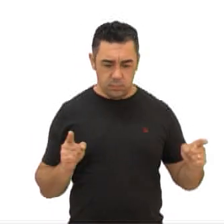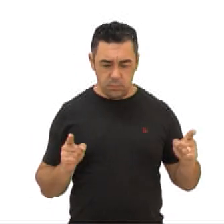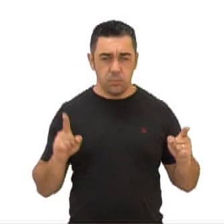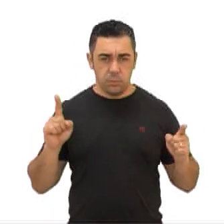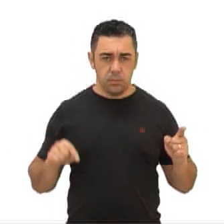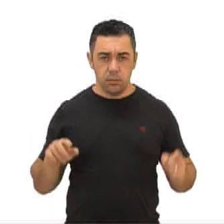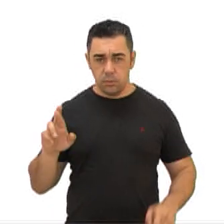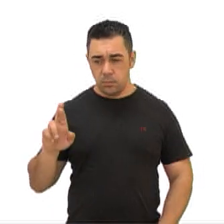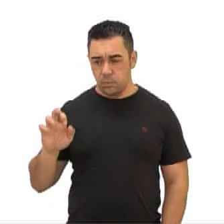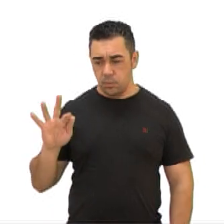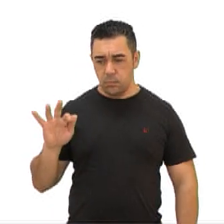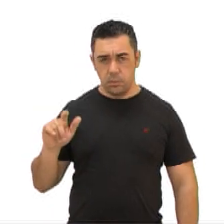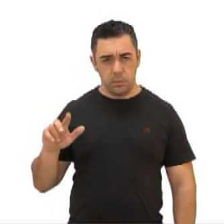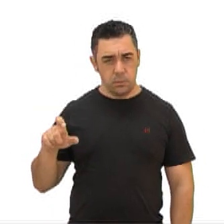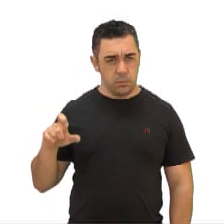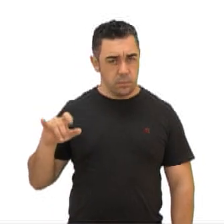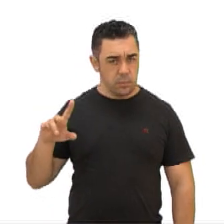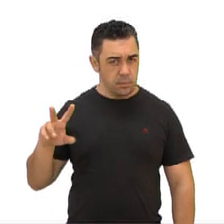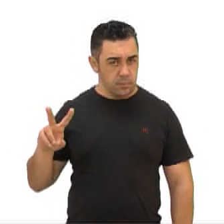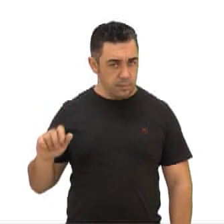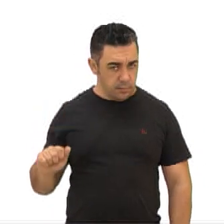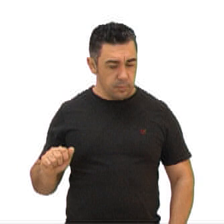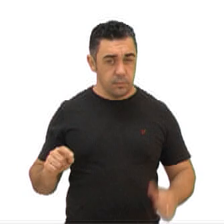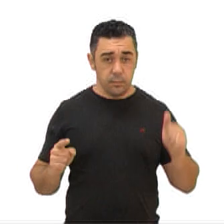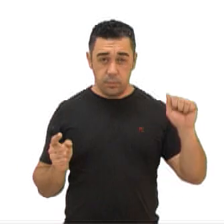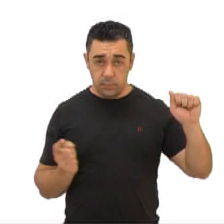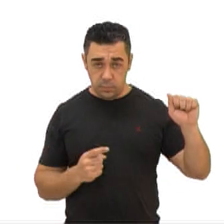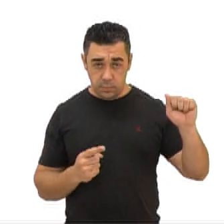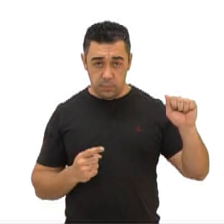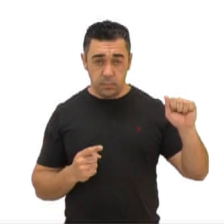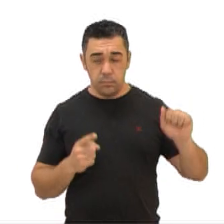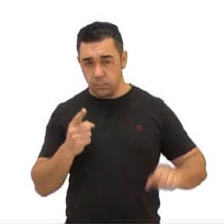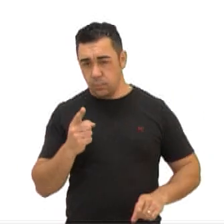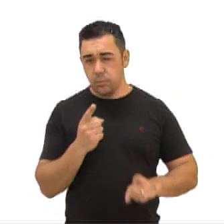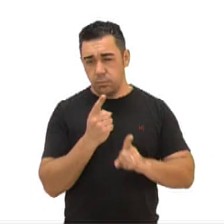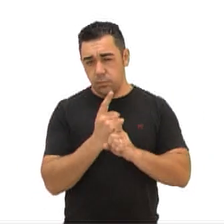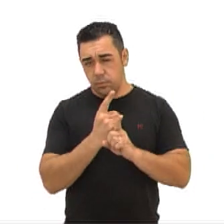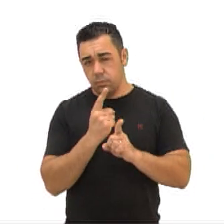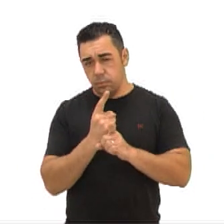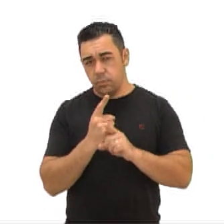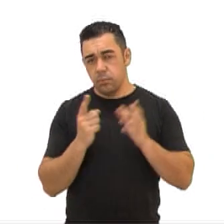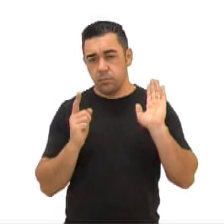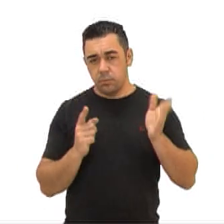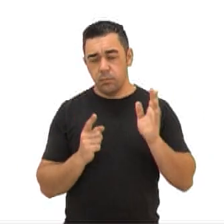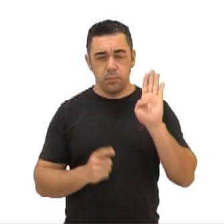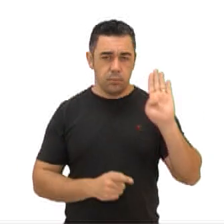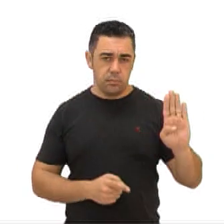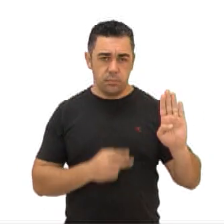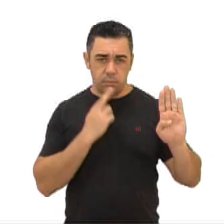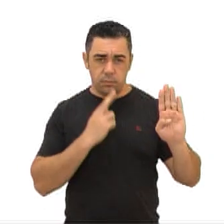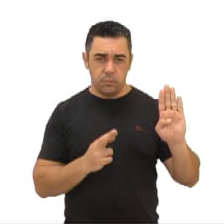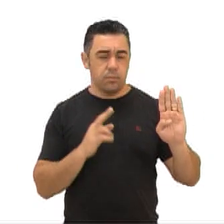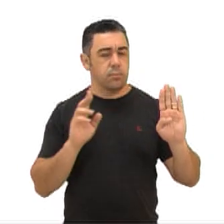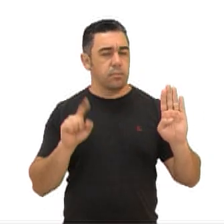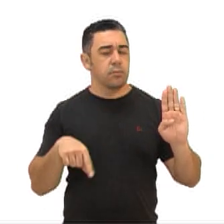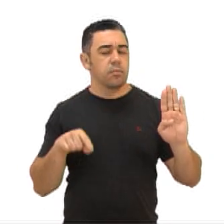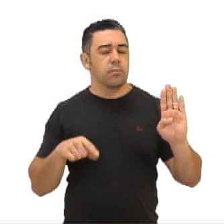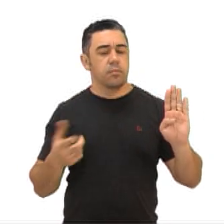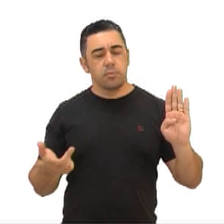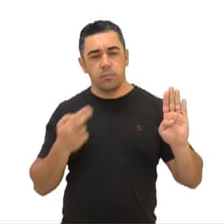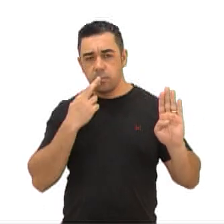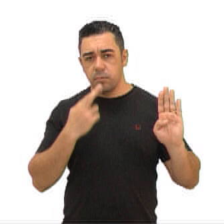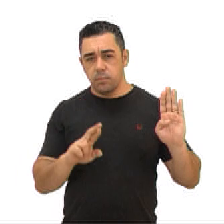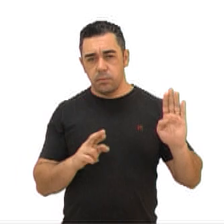propriedade reflexiva? Faça primeiro a letra A, que você vai conseguir identificar também a letra B através